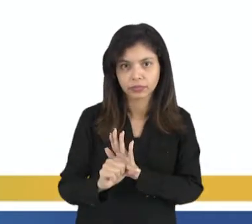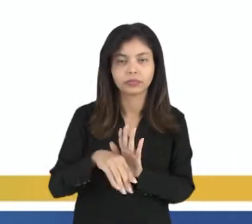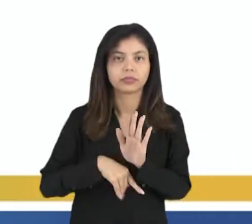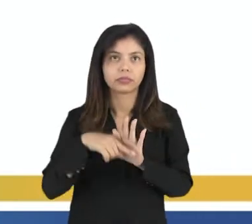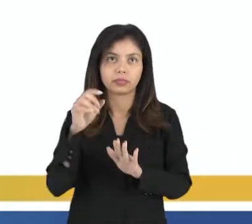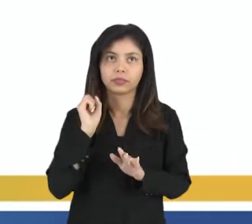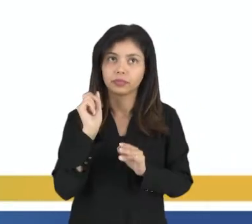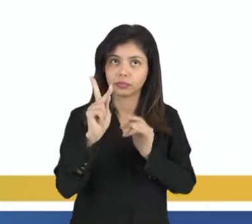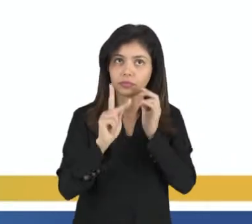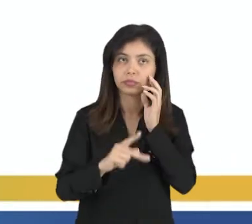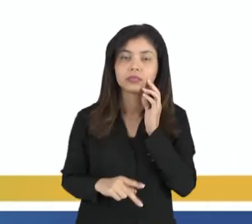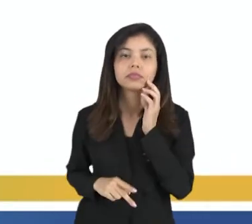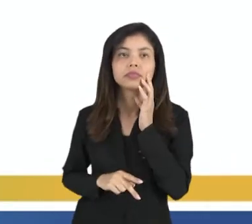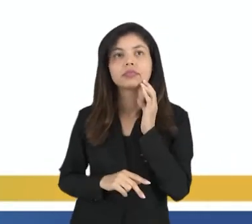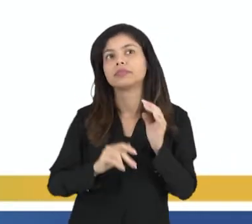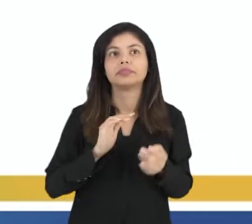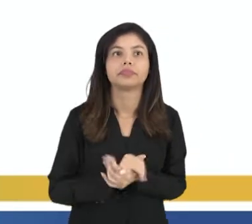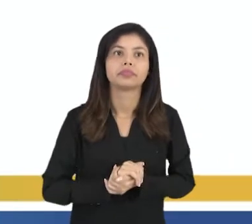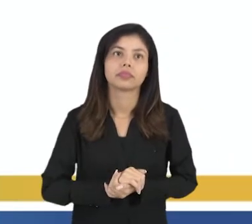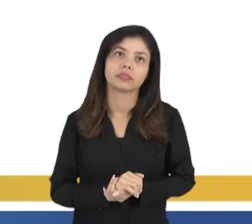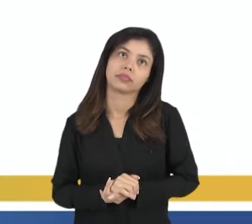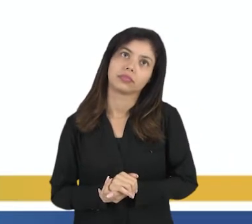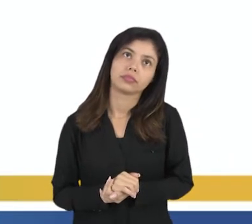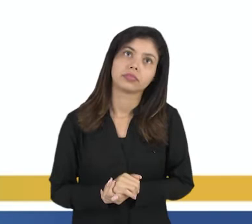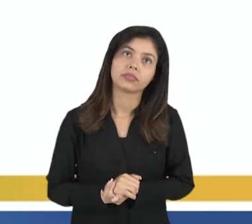temperatura, ok?